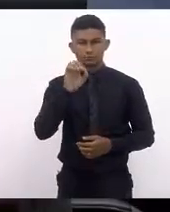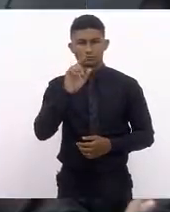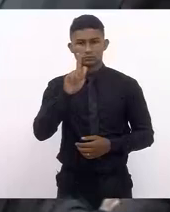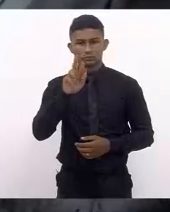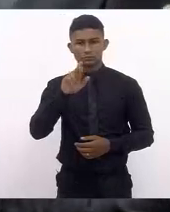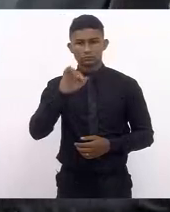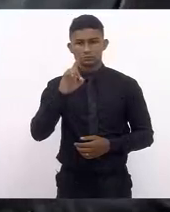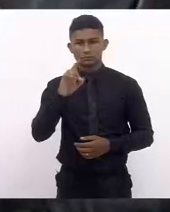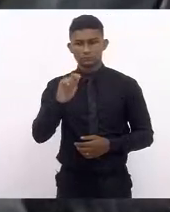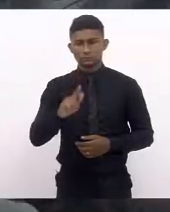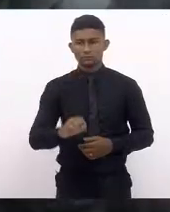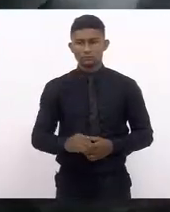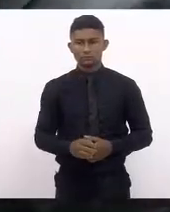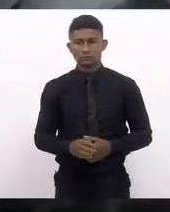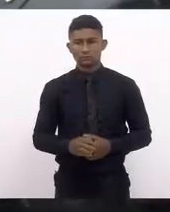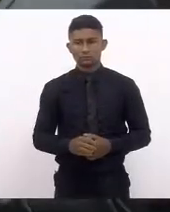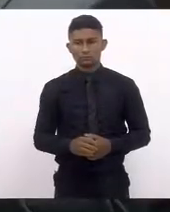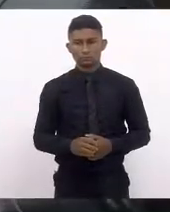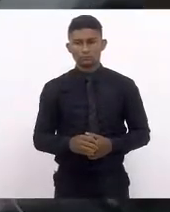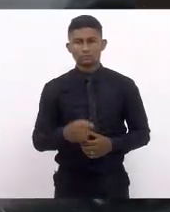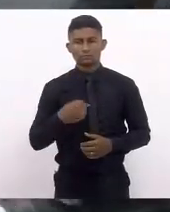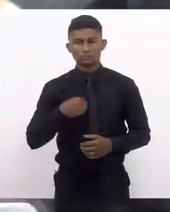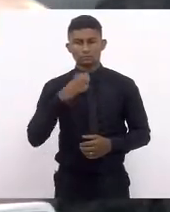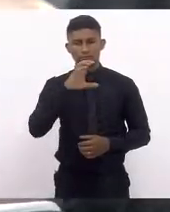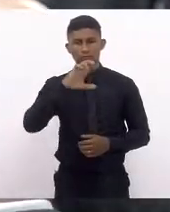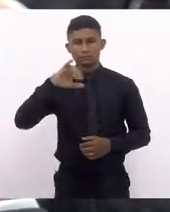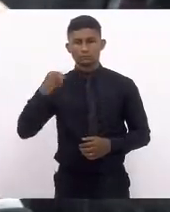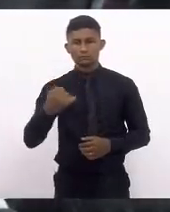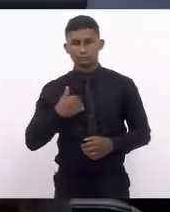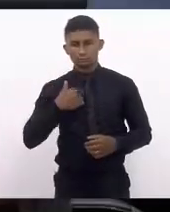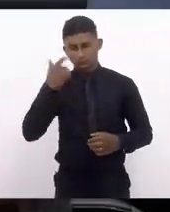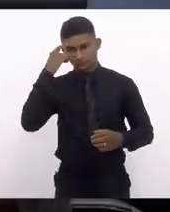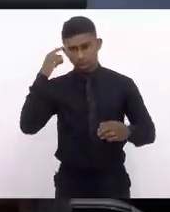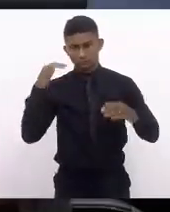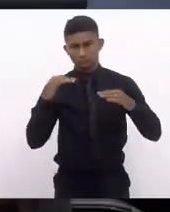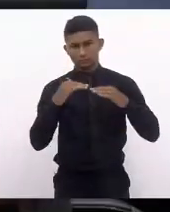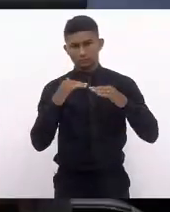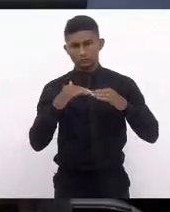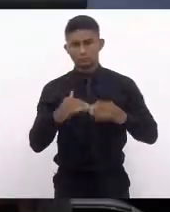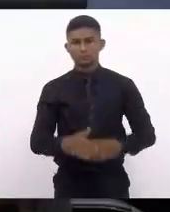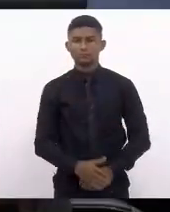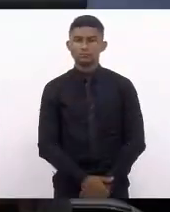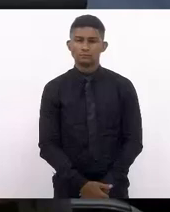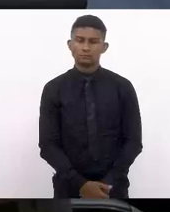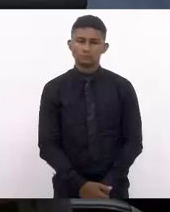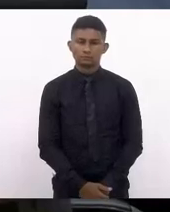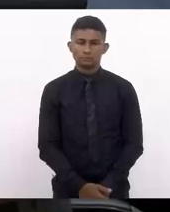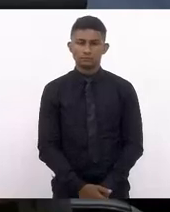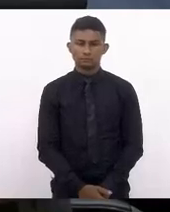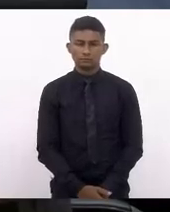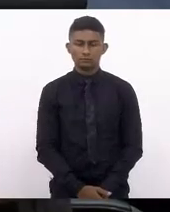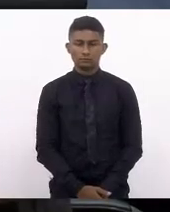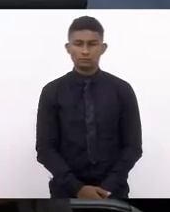E se o presidente acompanha o parecer da ccj E aí gente bota faz